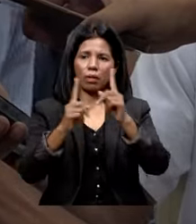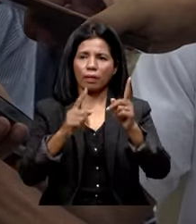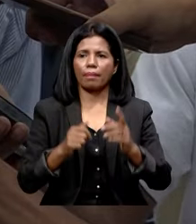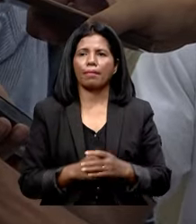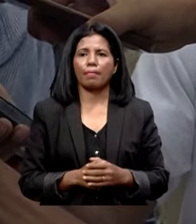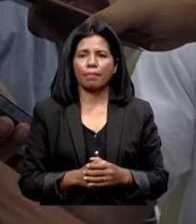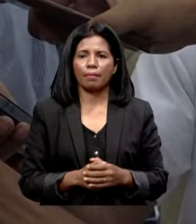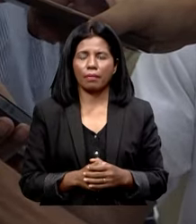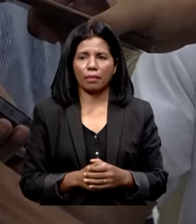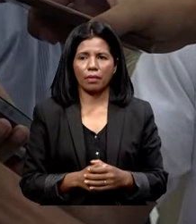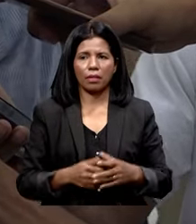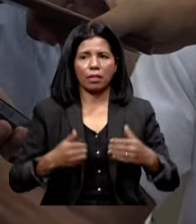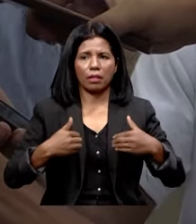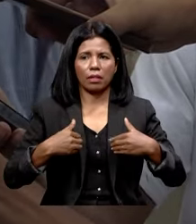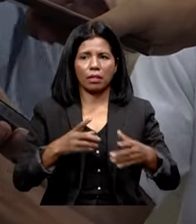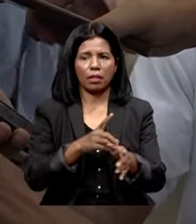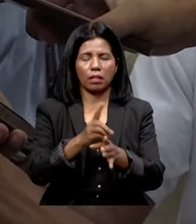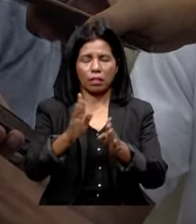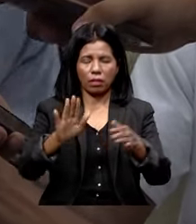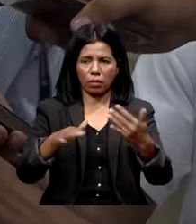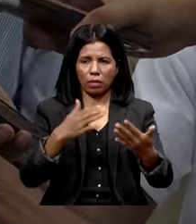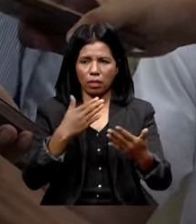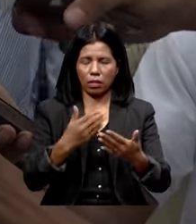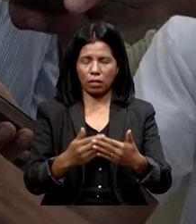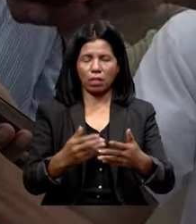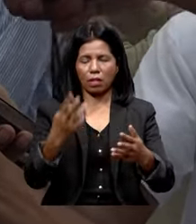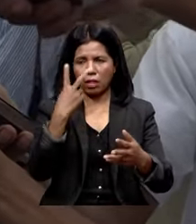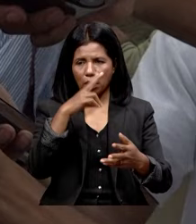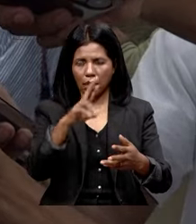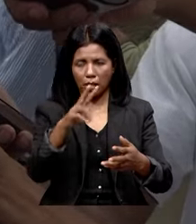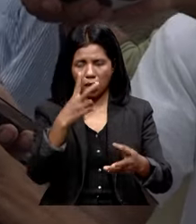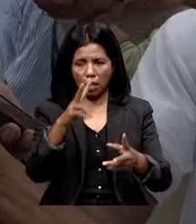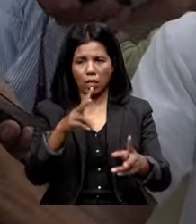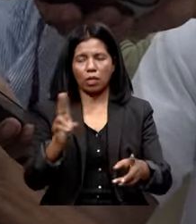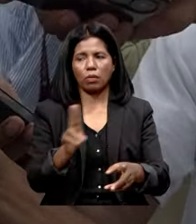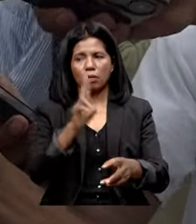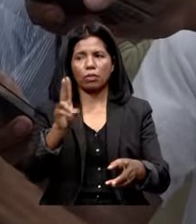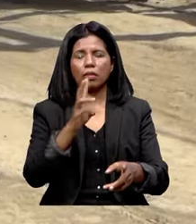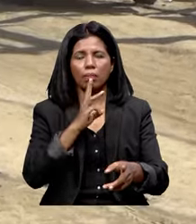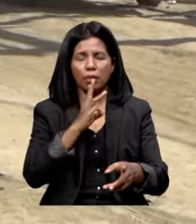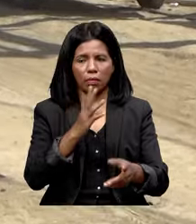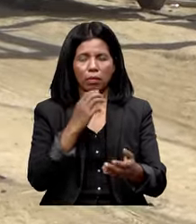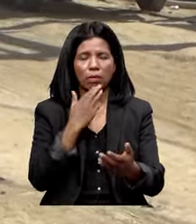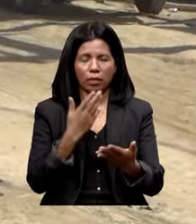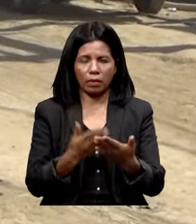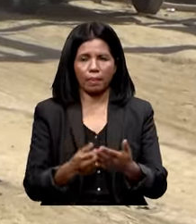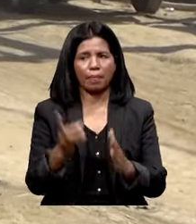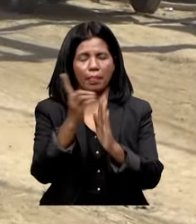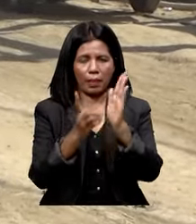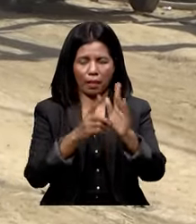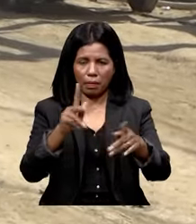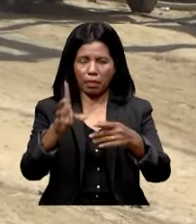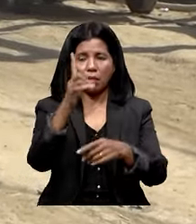né e a direção reguladora Sira ninha papel para a tubela regula a utilização de recursos. Tuerdários, comunidade capital